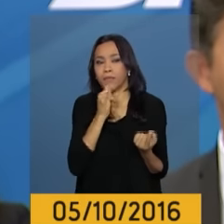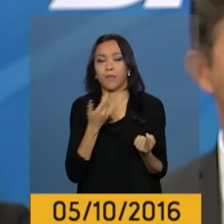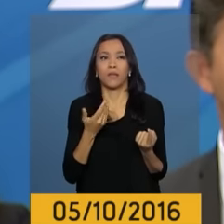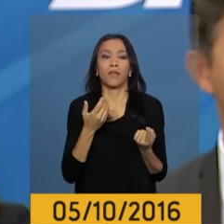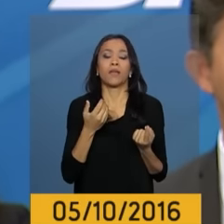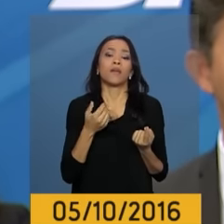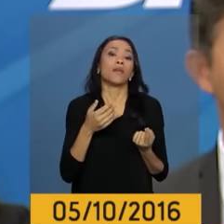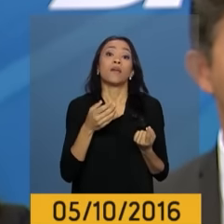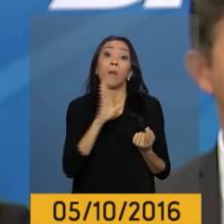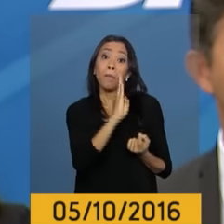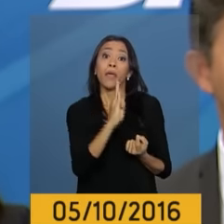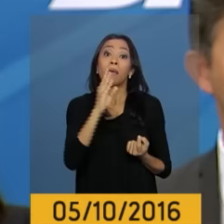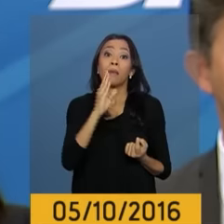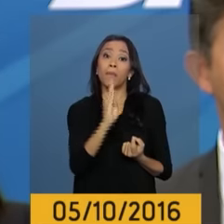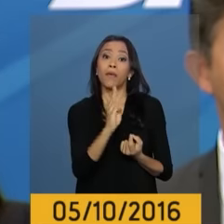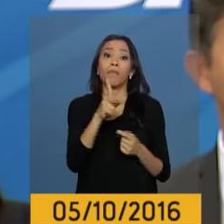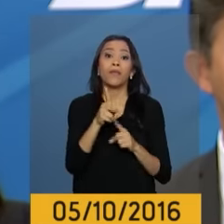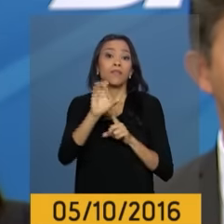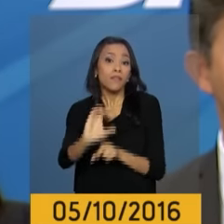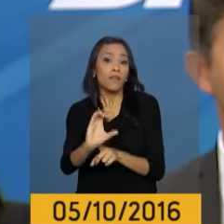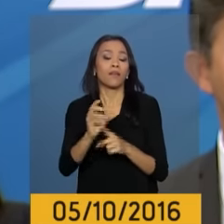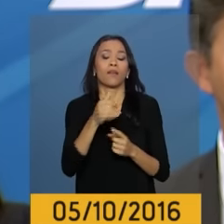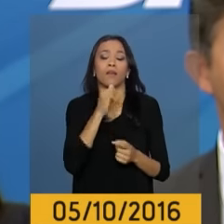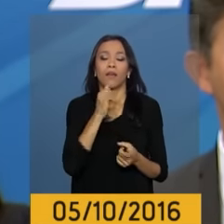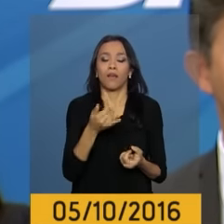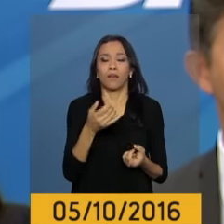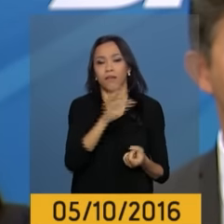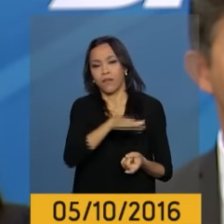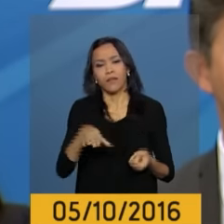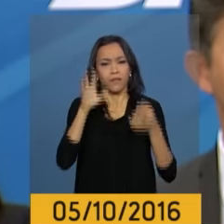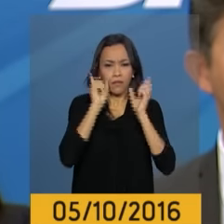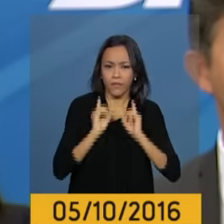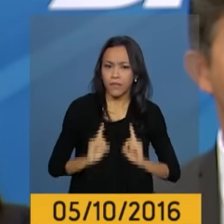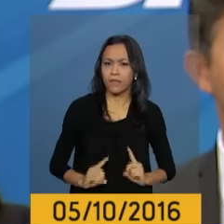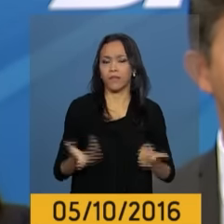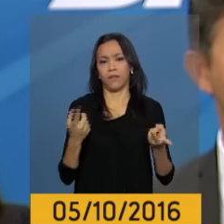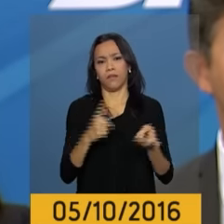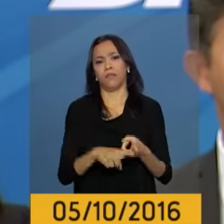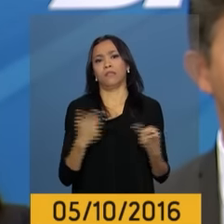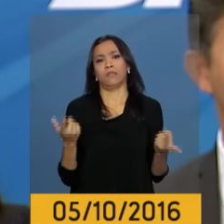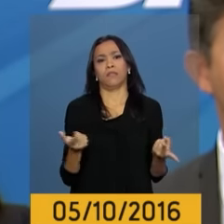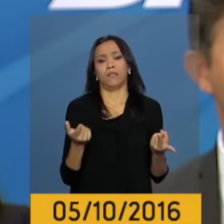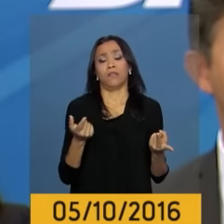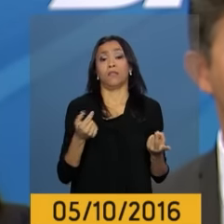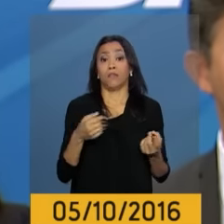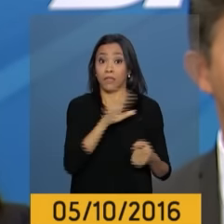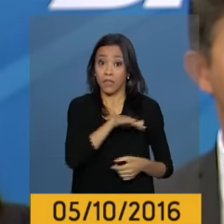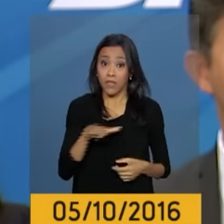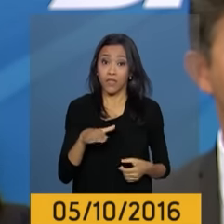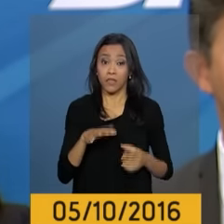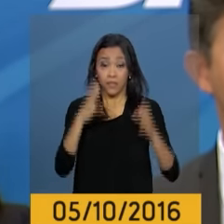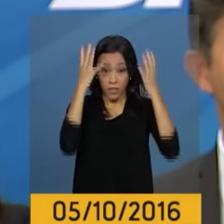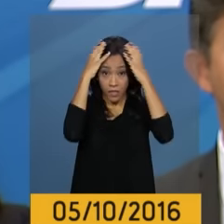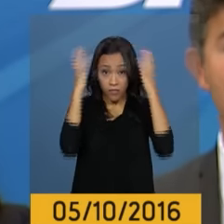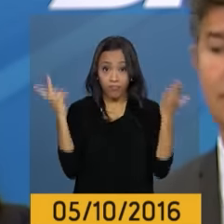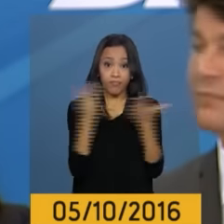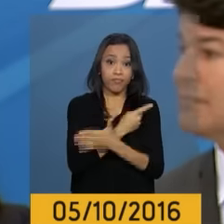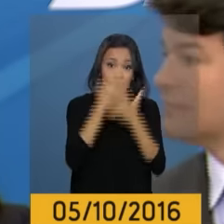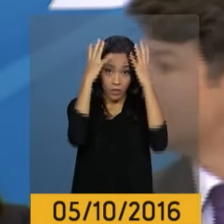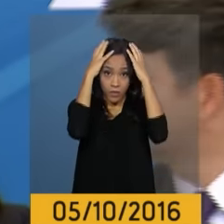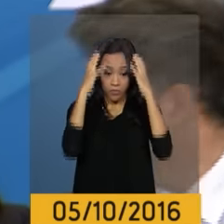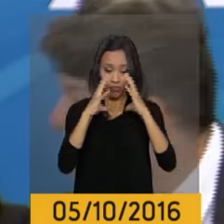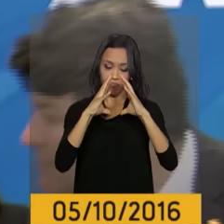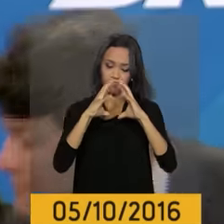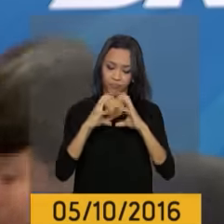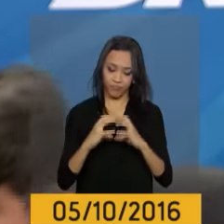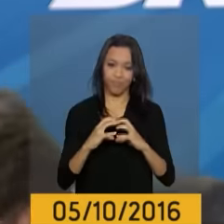deficiências, com necessidades especiais, em particular as crianças vítimas do Zika vírus, que nasceram com danos